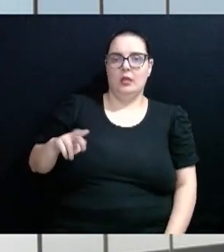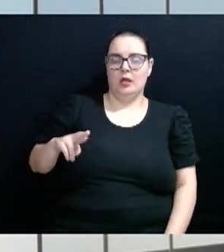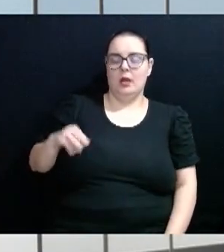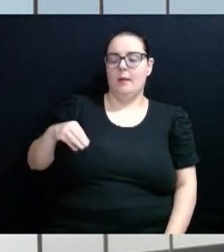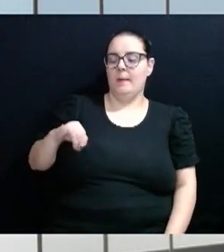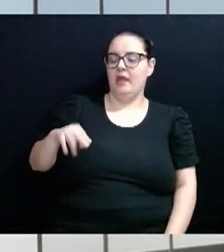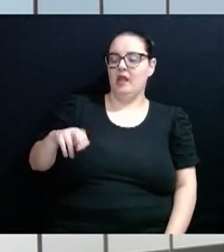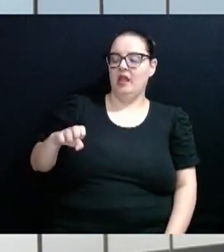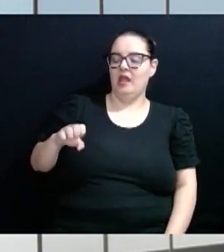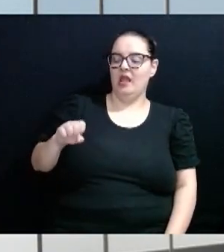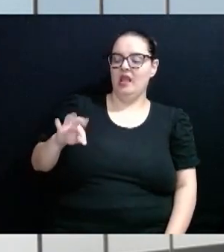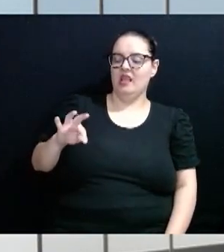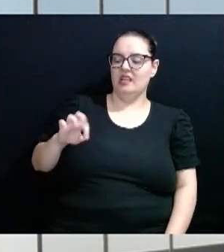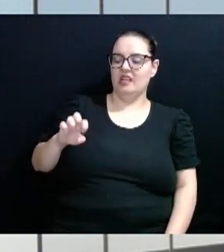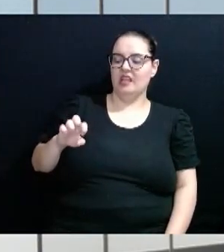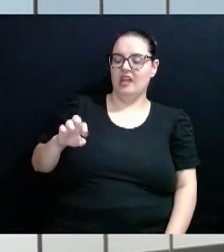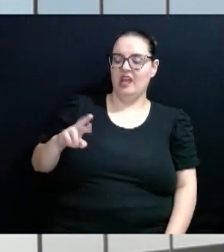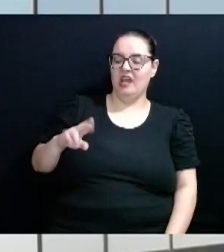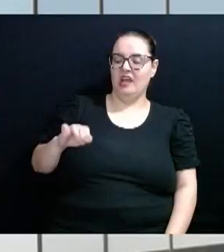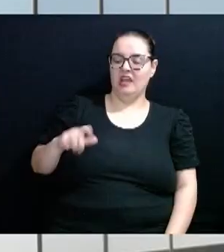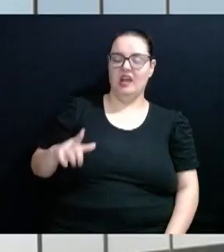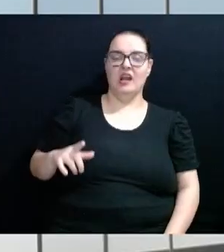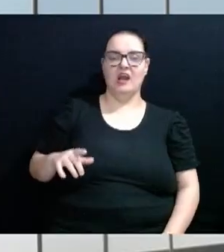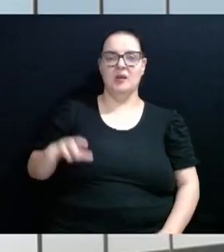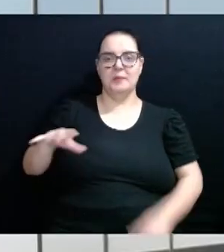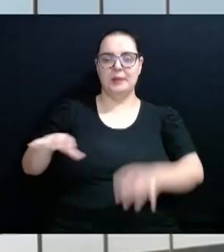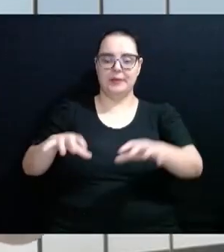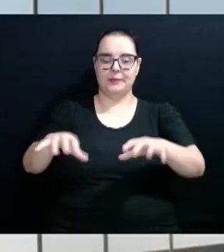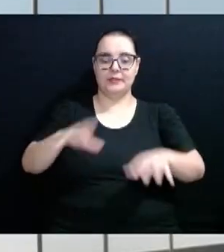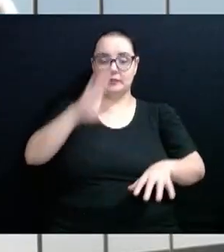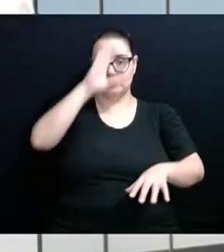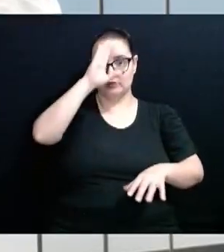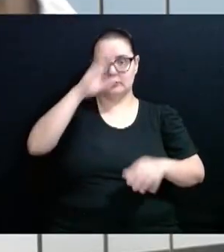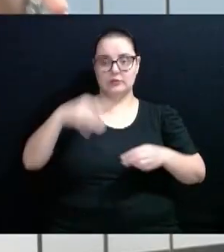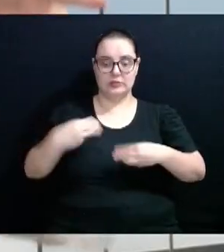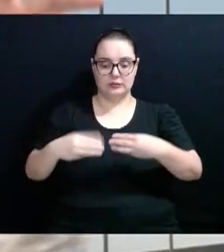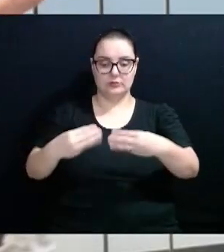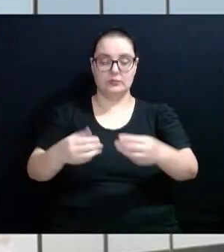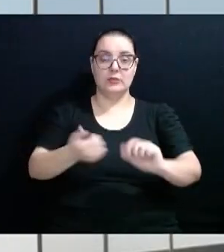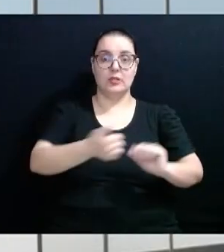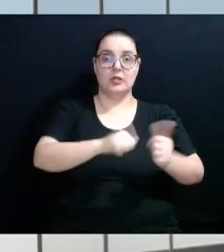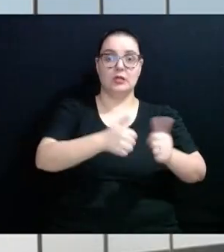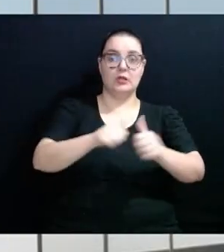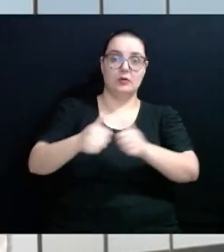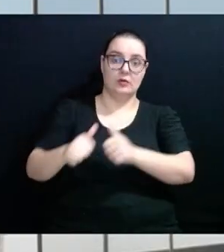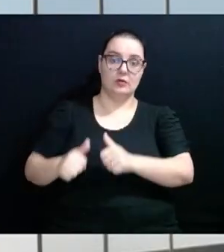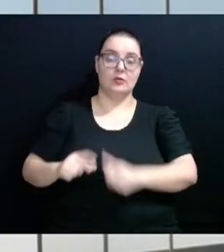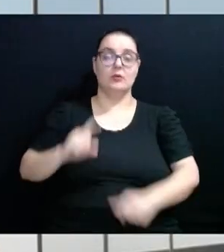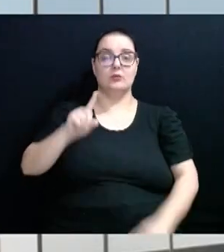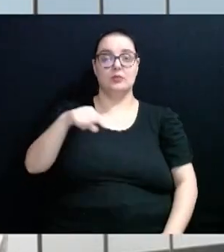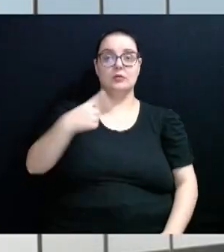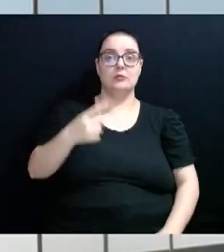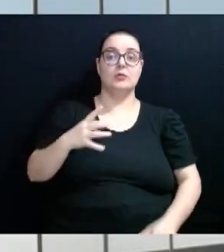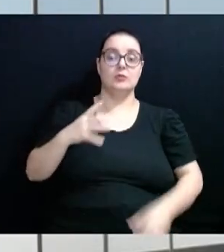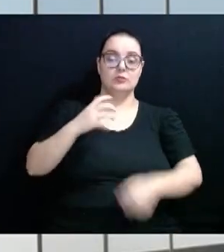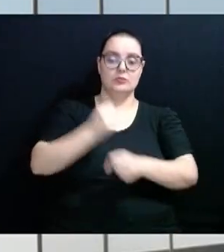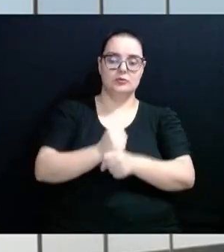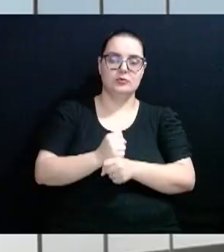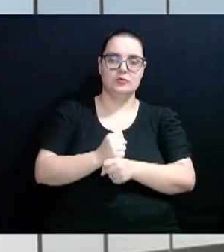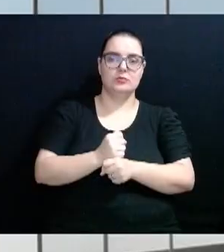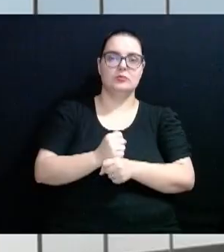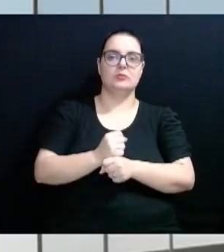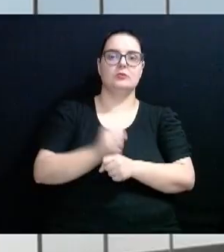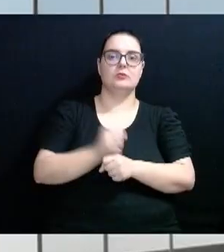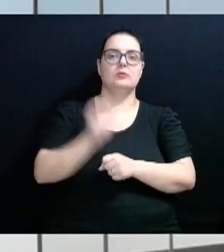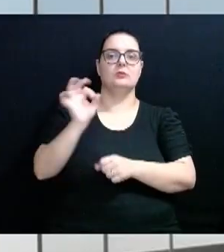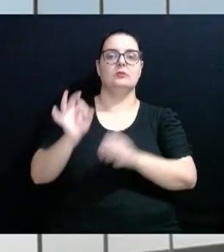por representantes dos principais ministérios para avaliar depois tudo isto e para propor